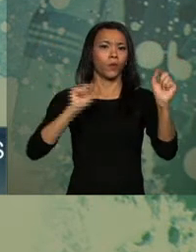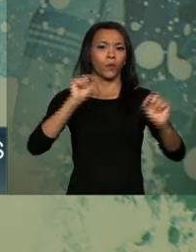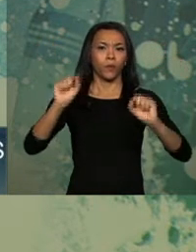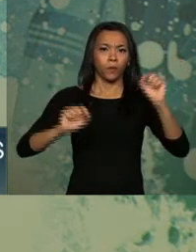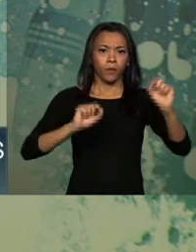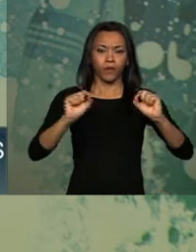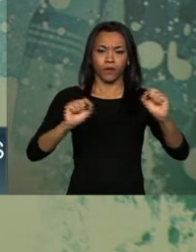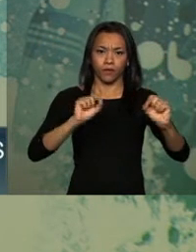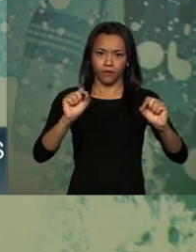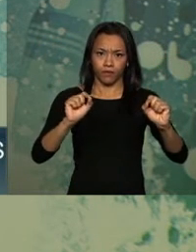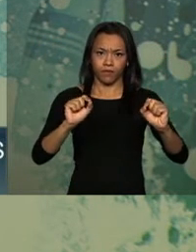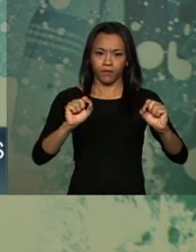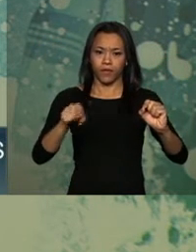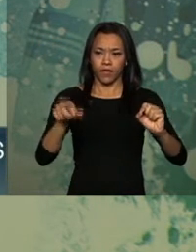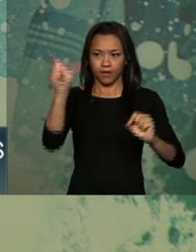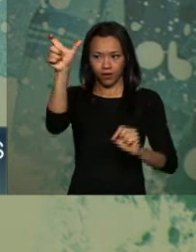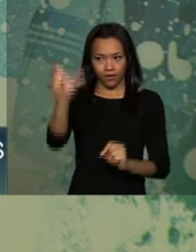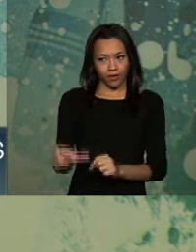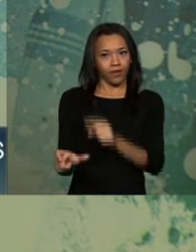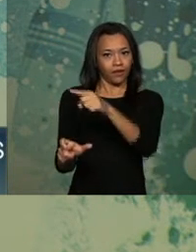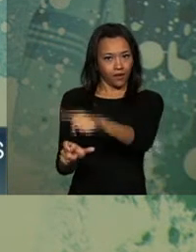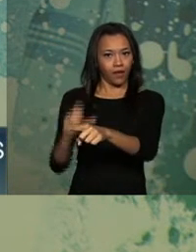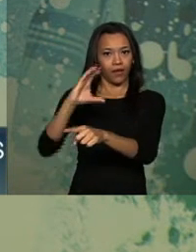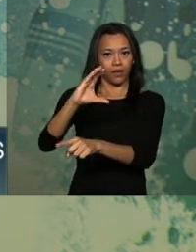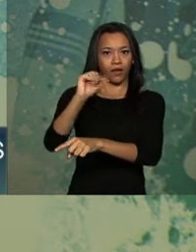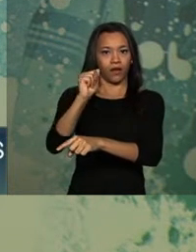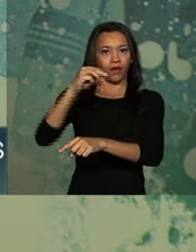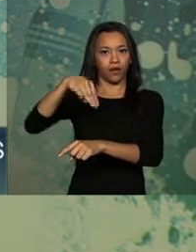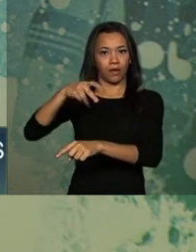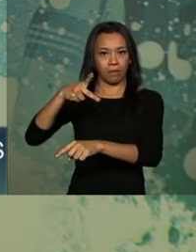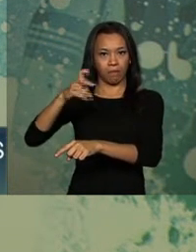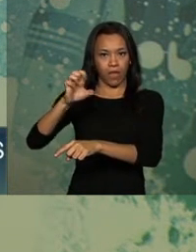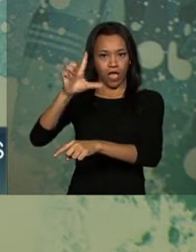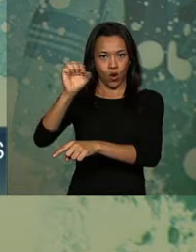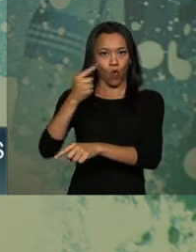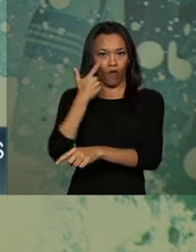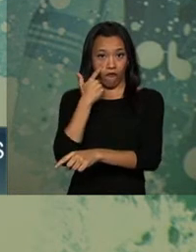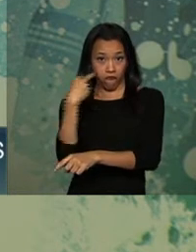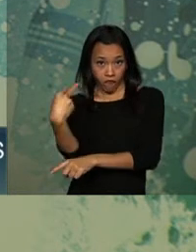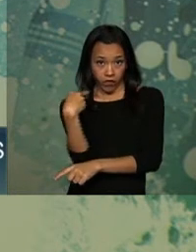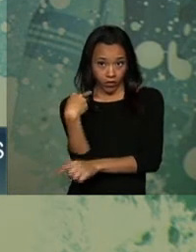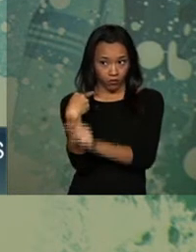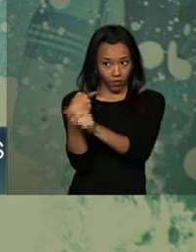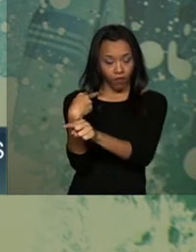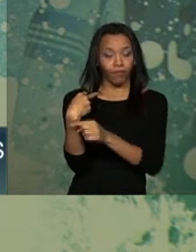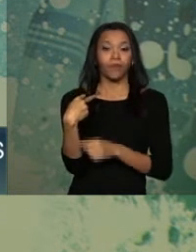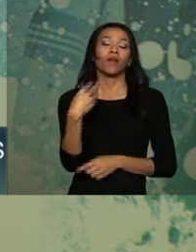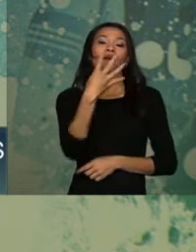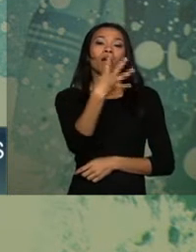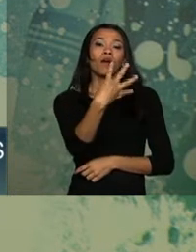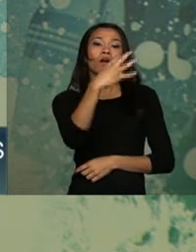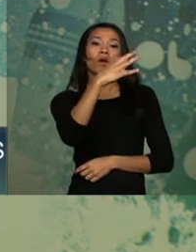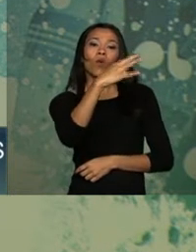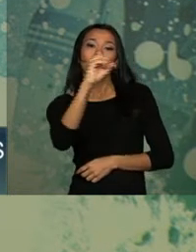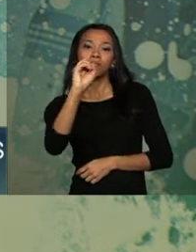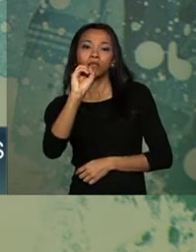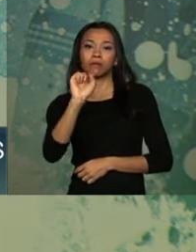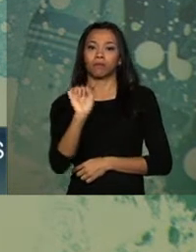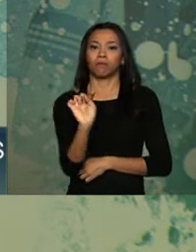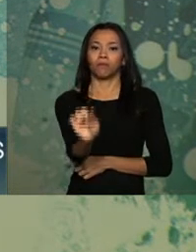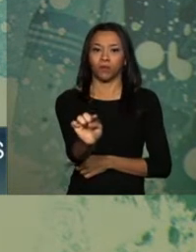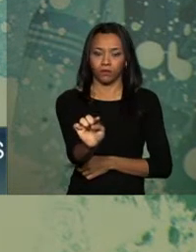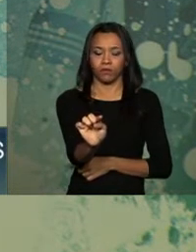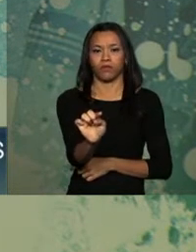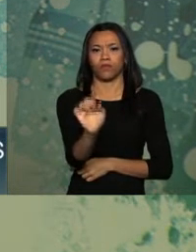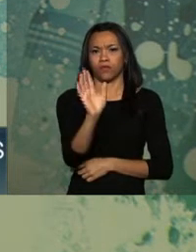cerca, e a Tereza Campelo está aqui para comprovar, de 400 mil,